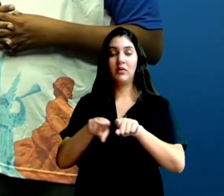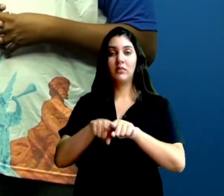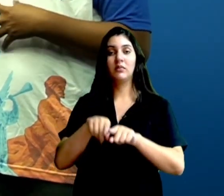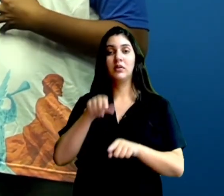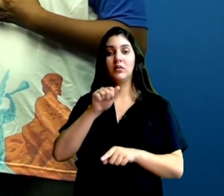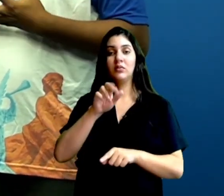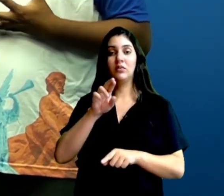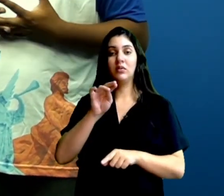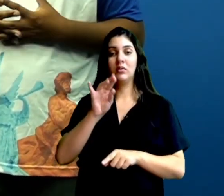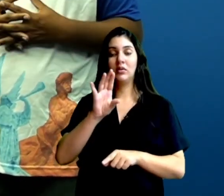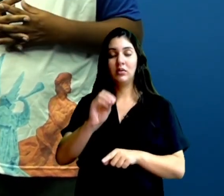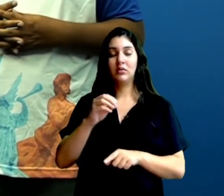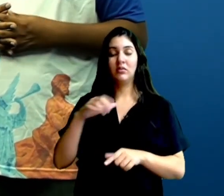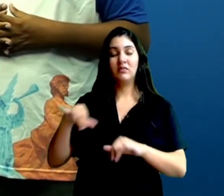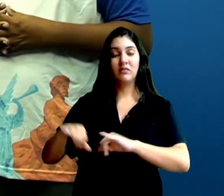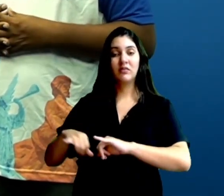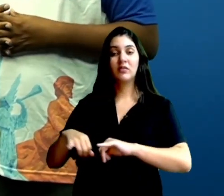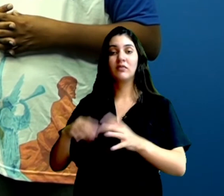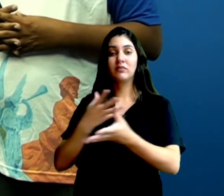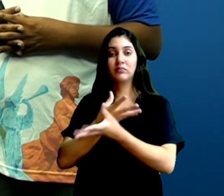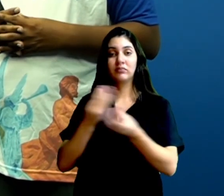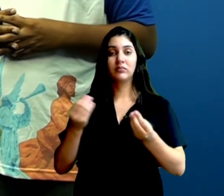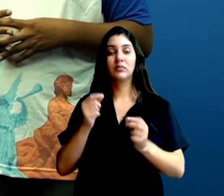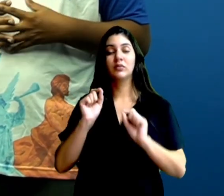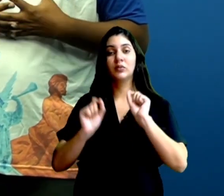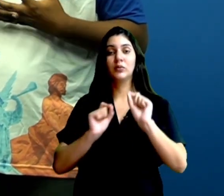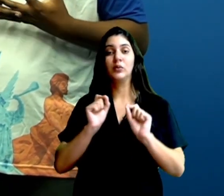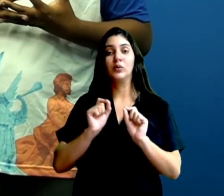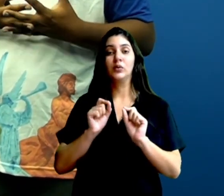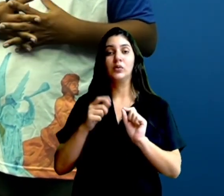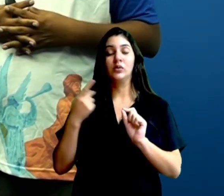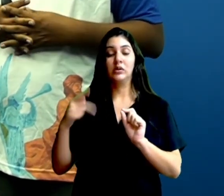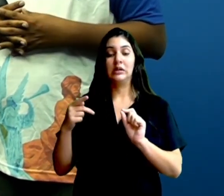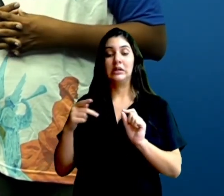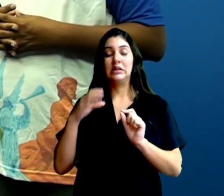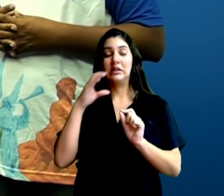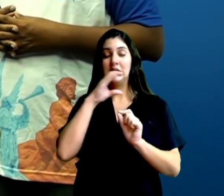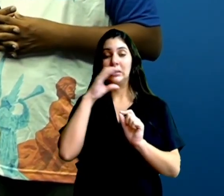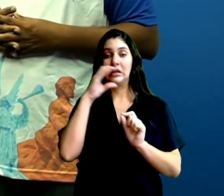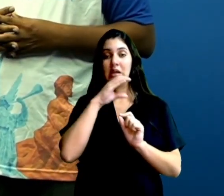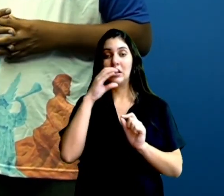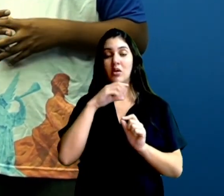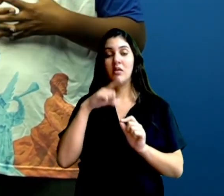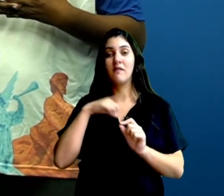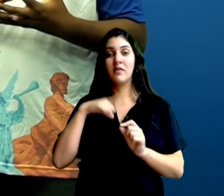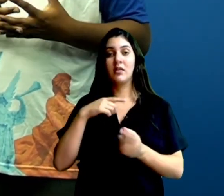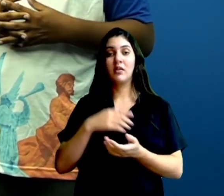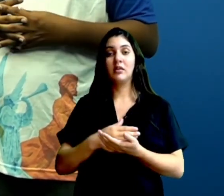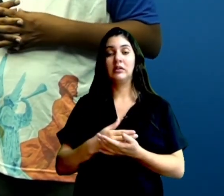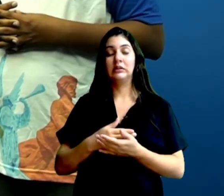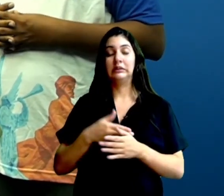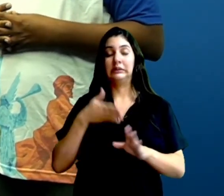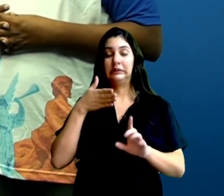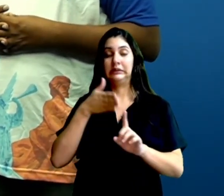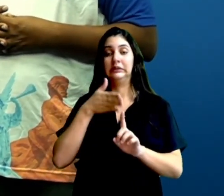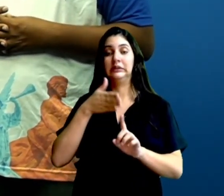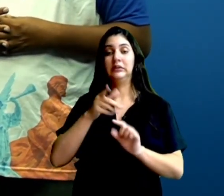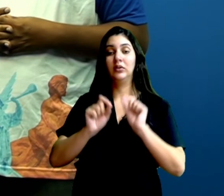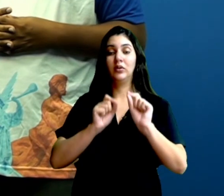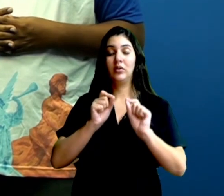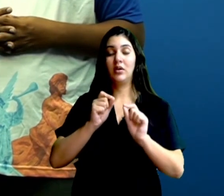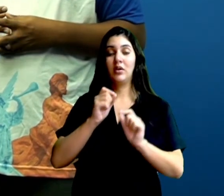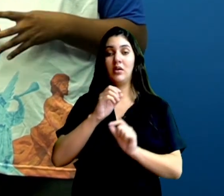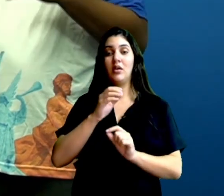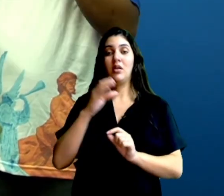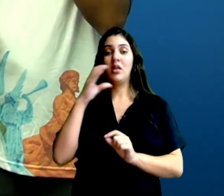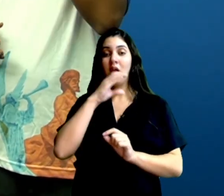do Ártico, ela vai sofrendo muito com esse aquecimento que vai ocorrendo em função do